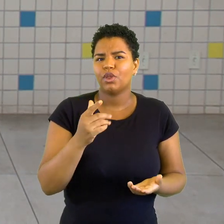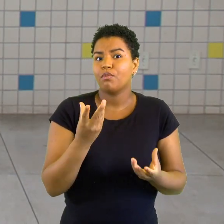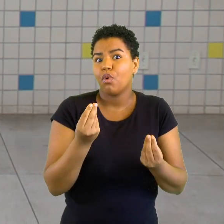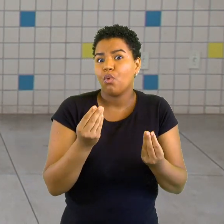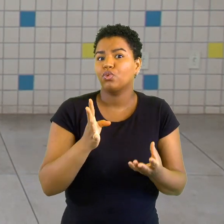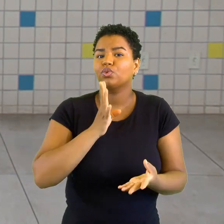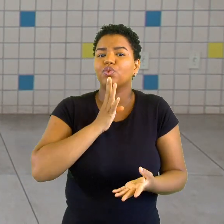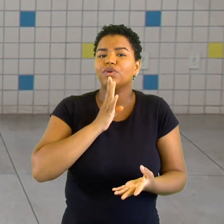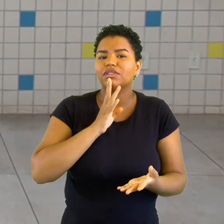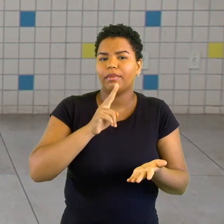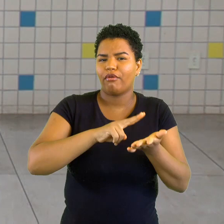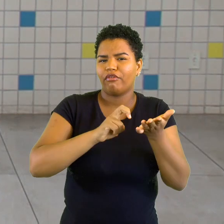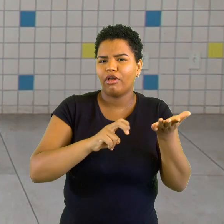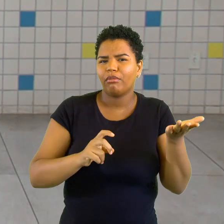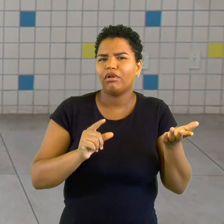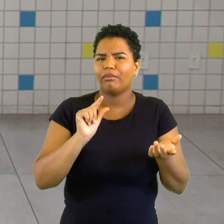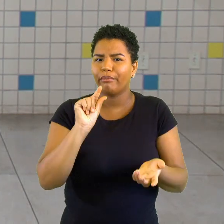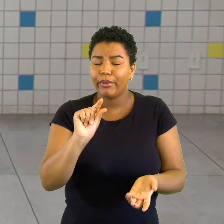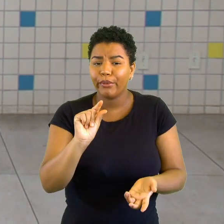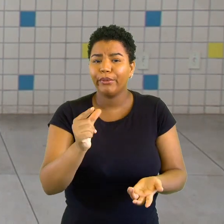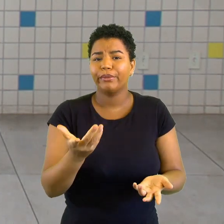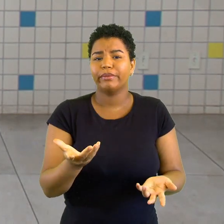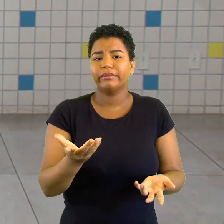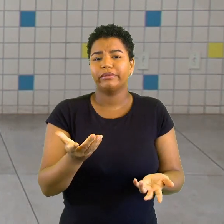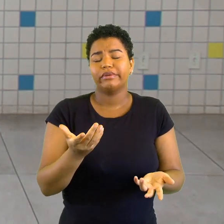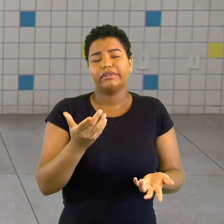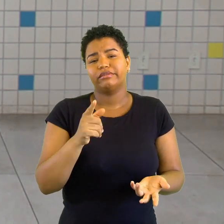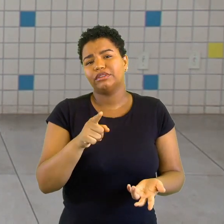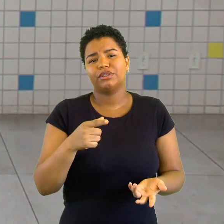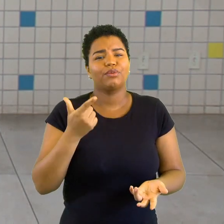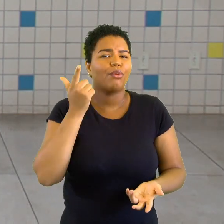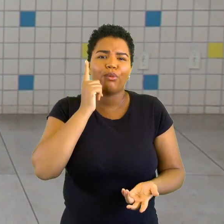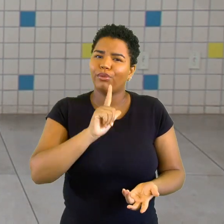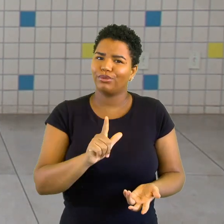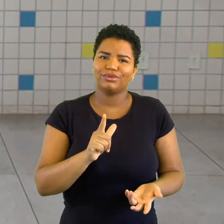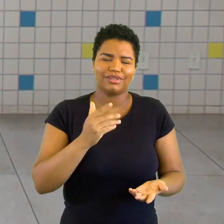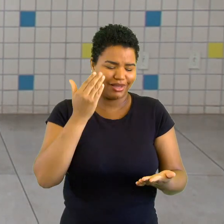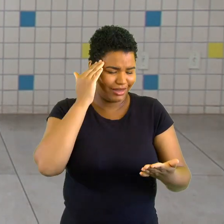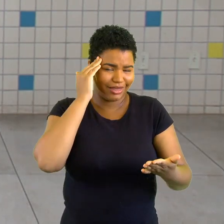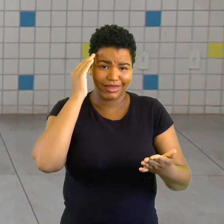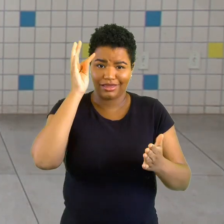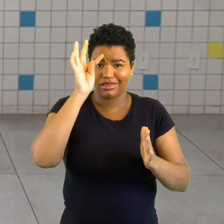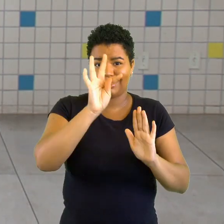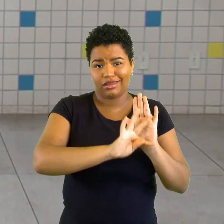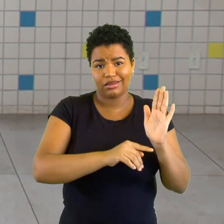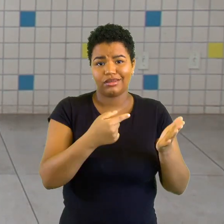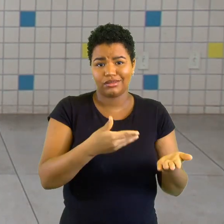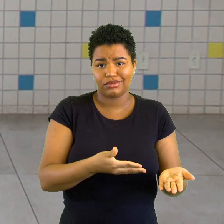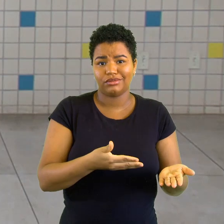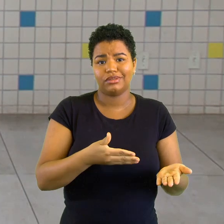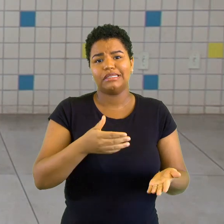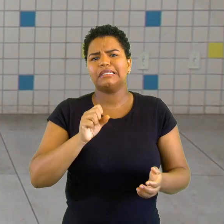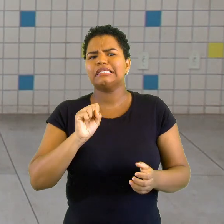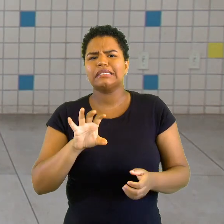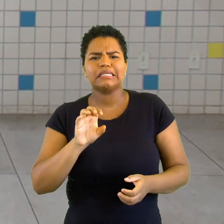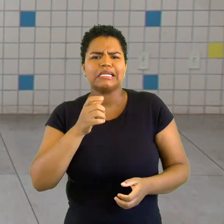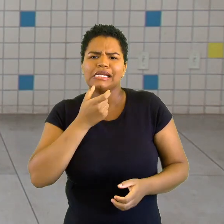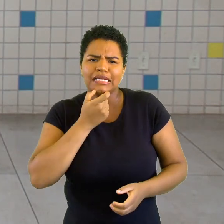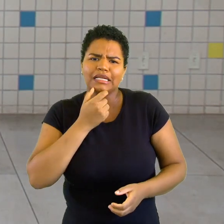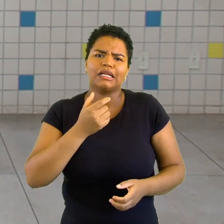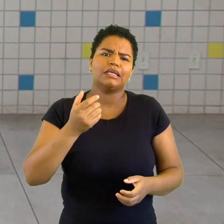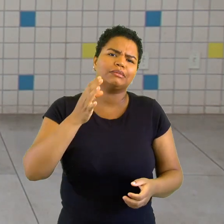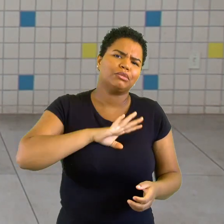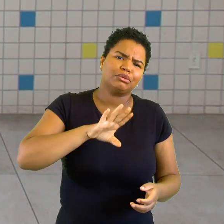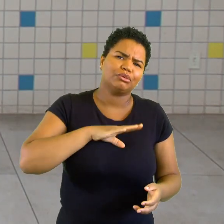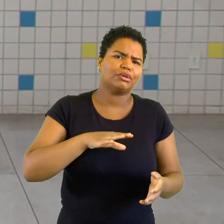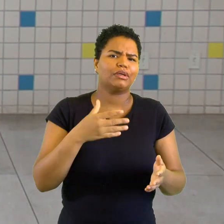um vocabulário reduzido, você não vai conseguir saber do que se trata aquele texto, independente de ser na língua inglesa, língua portuguesa ou qualquer